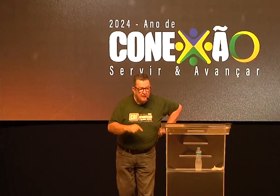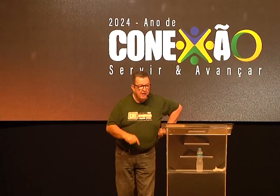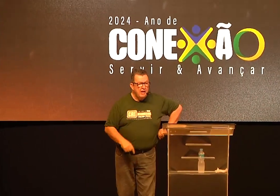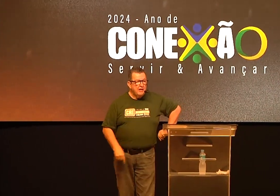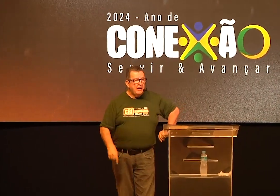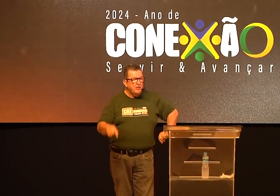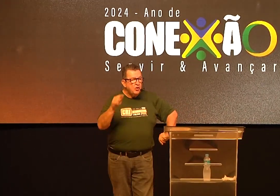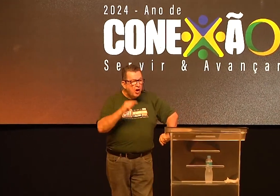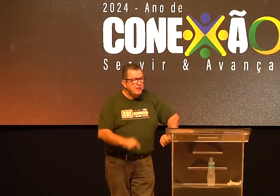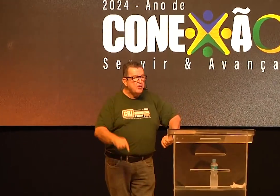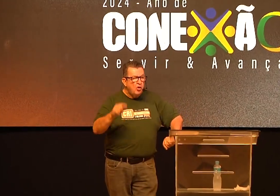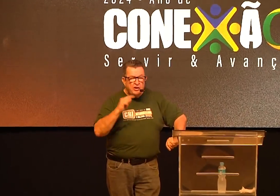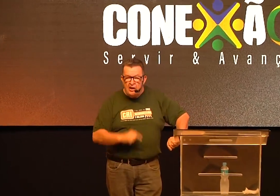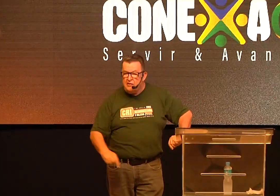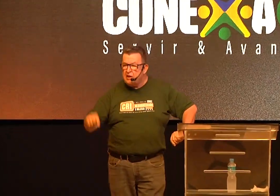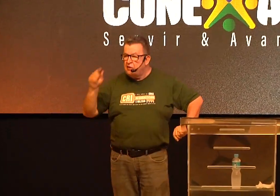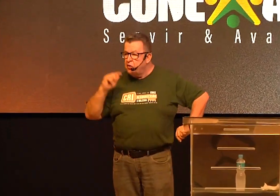pena.